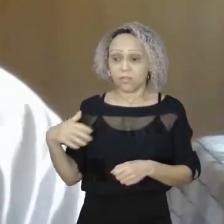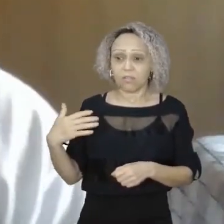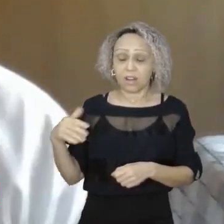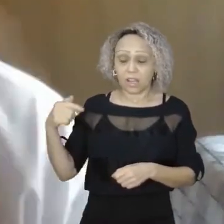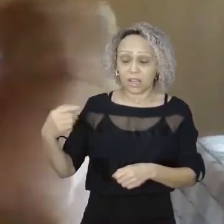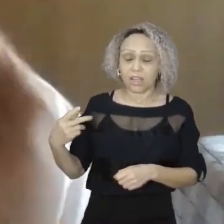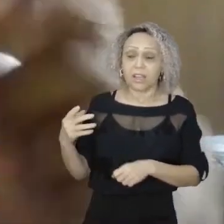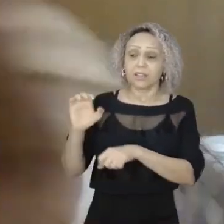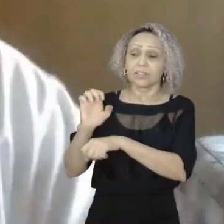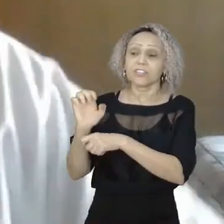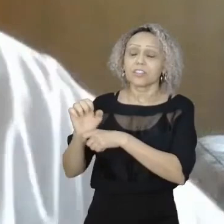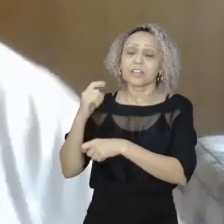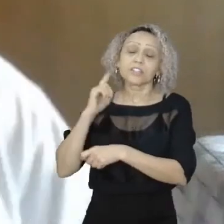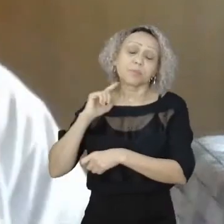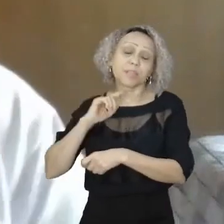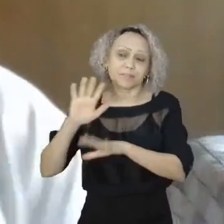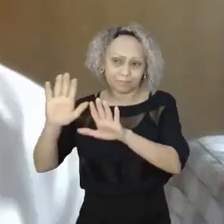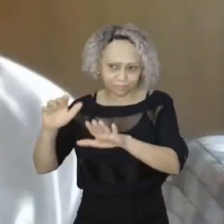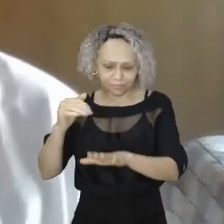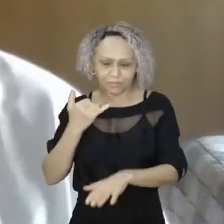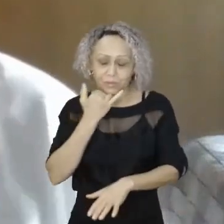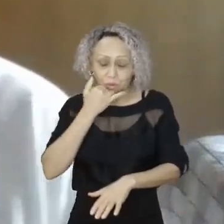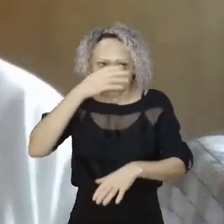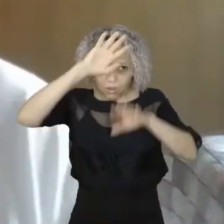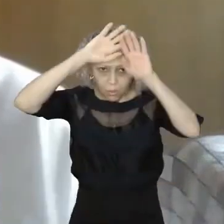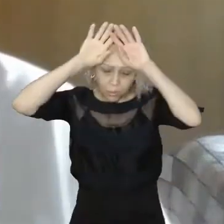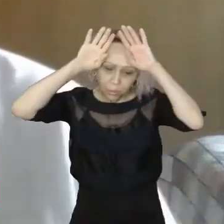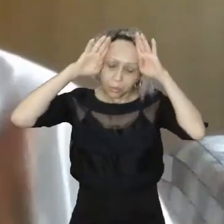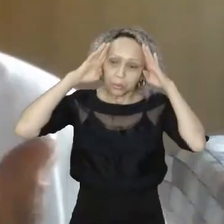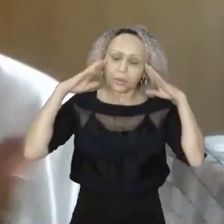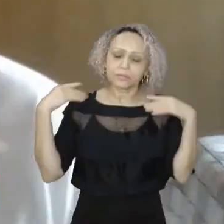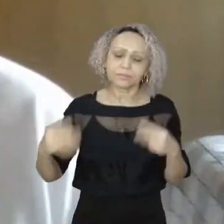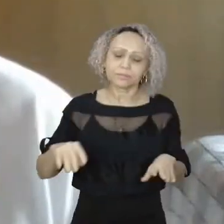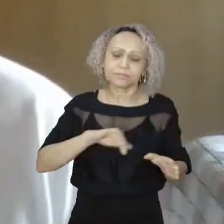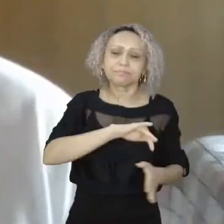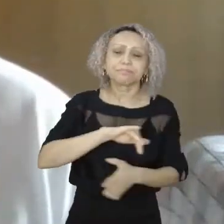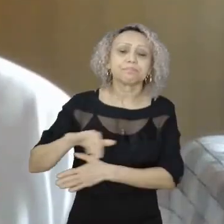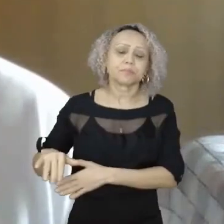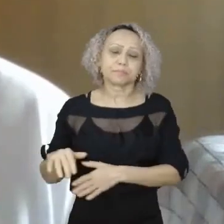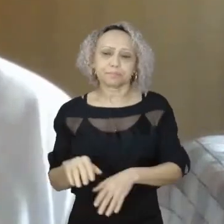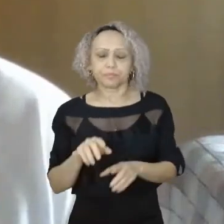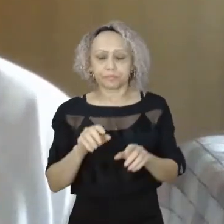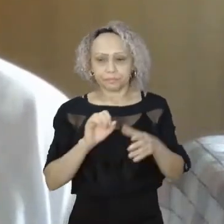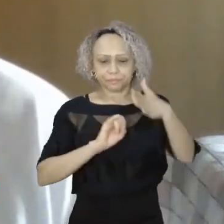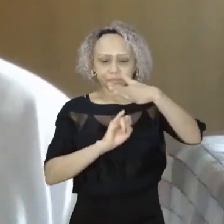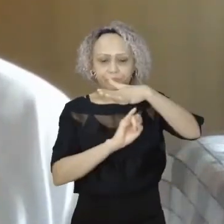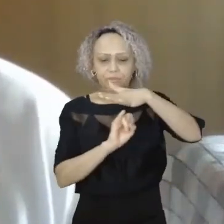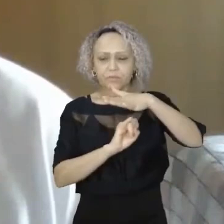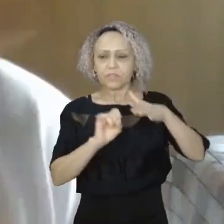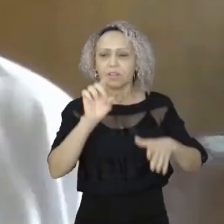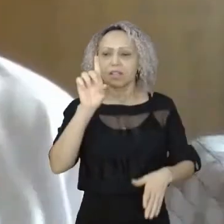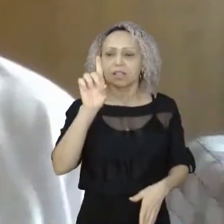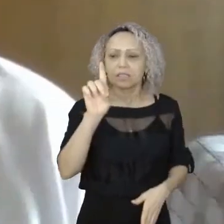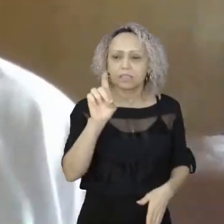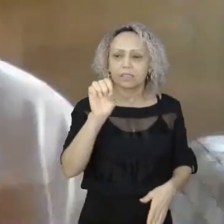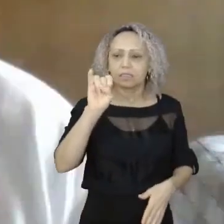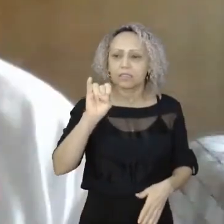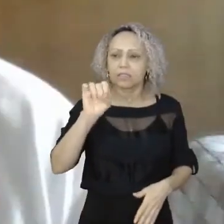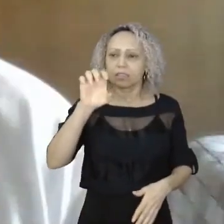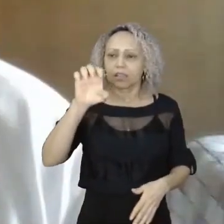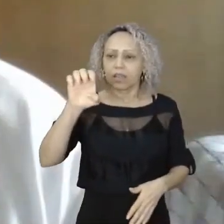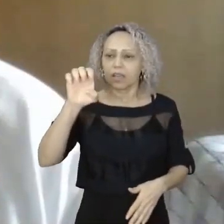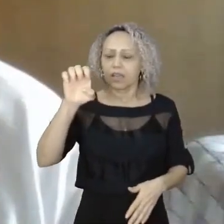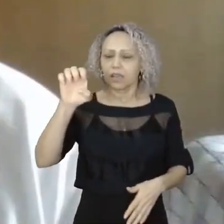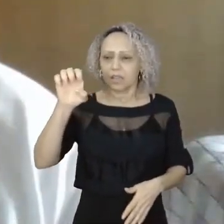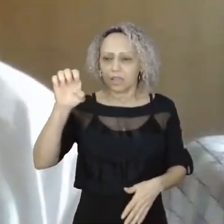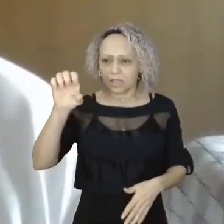o suor aqui do rosto. Mas, voltando, o DIEESE apresentou agora um trabalho, agora em função do